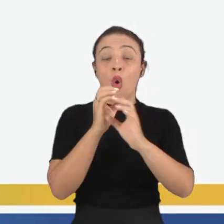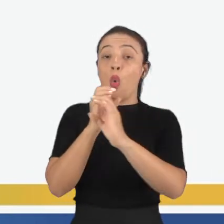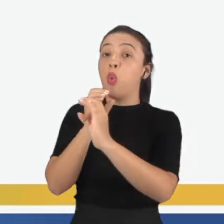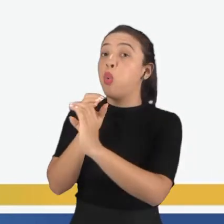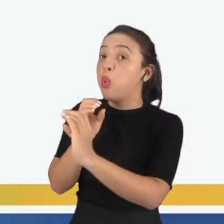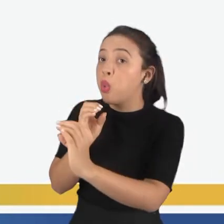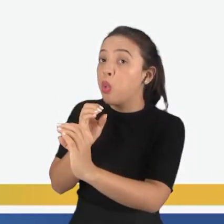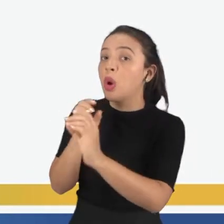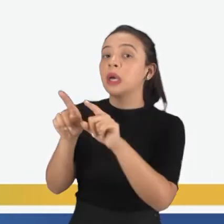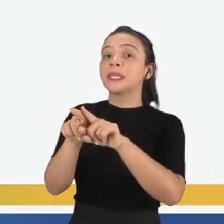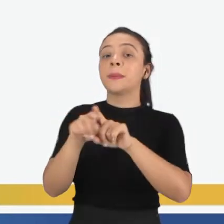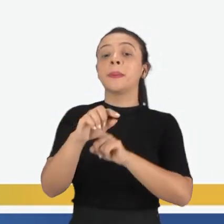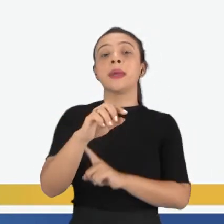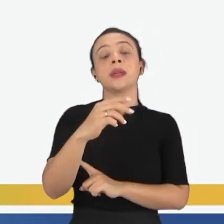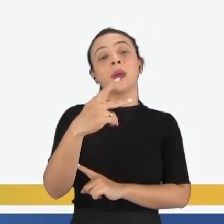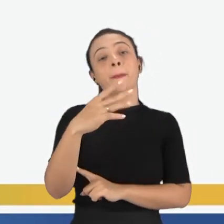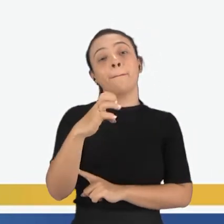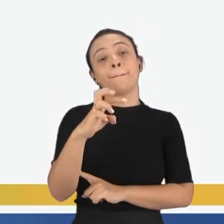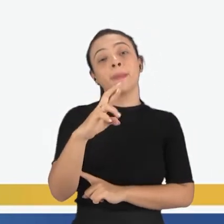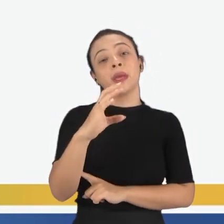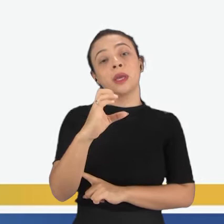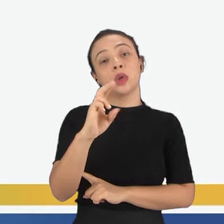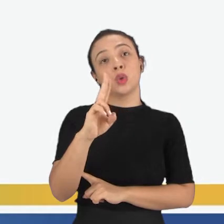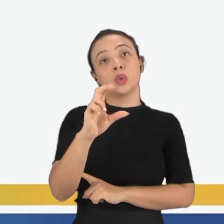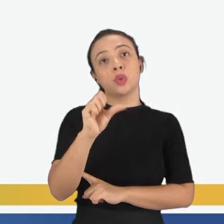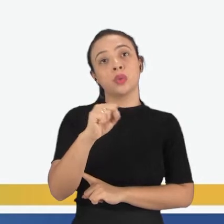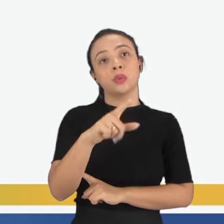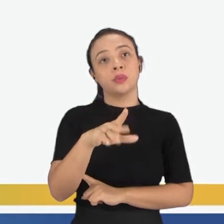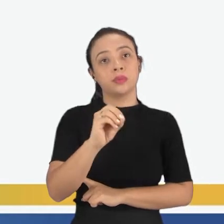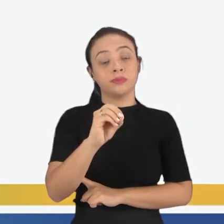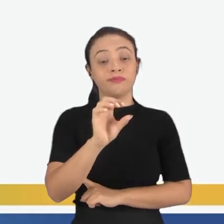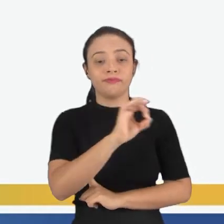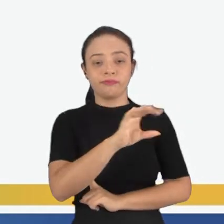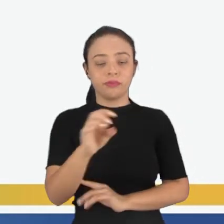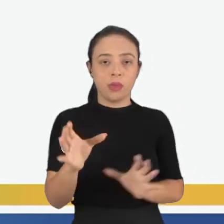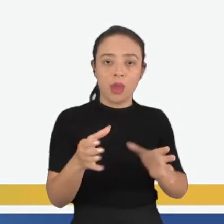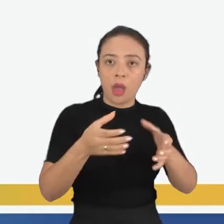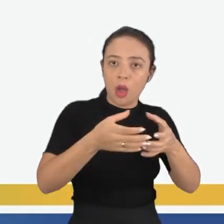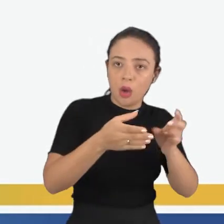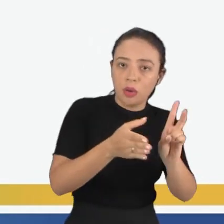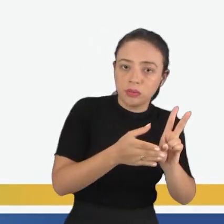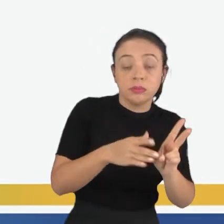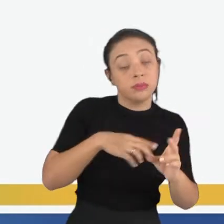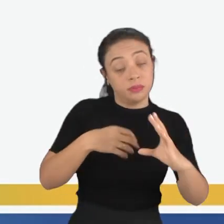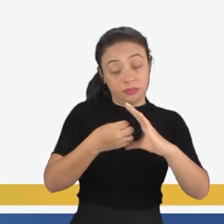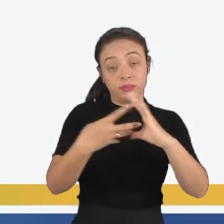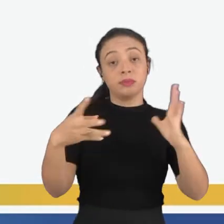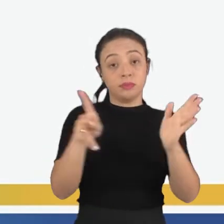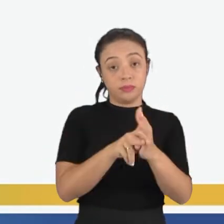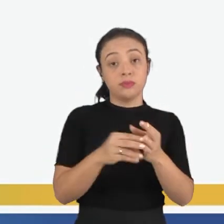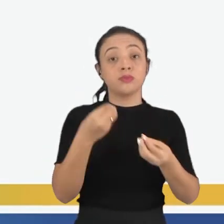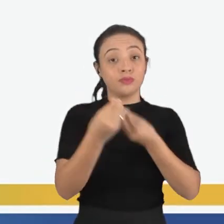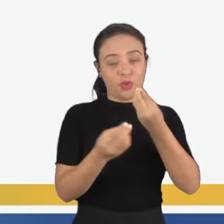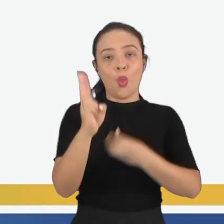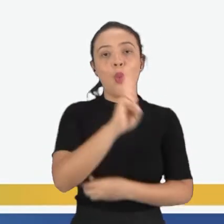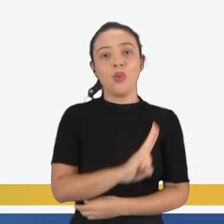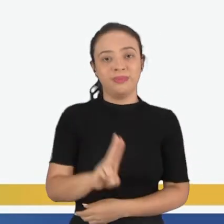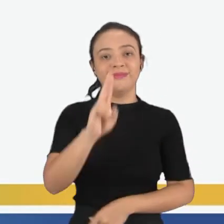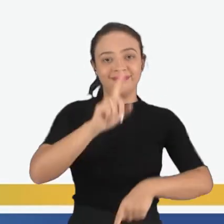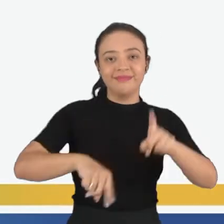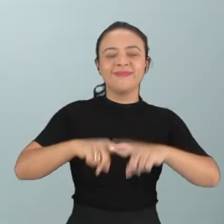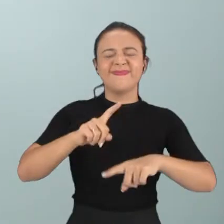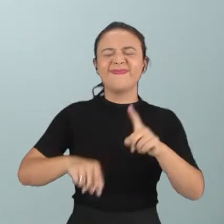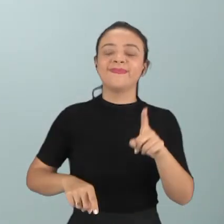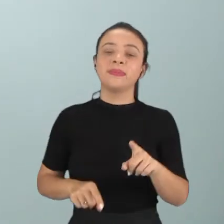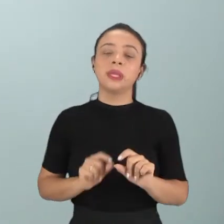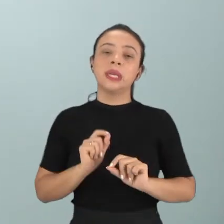de percussão, tá? Cada tribo, obviamente, vai ter a característica própria do uso desses instrumentos.